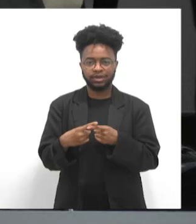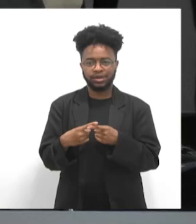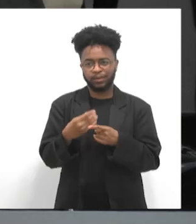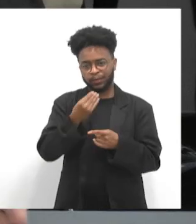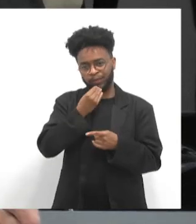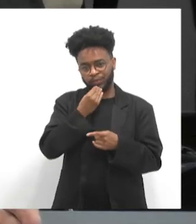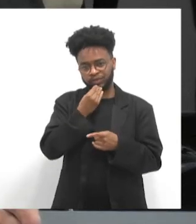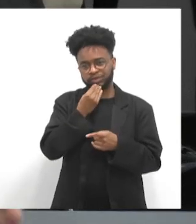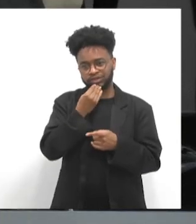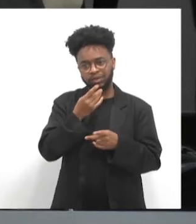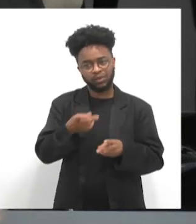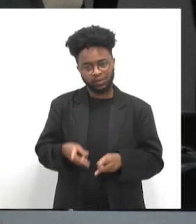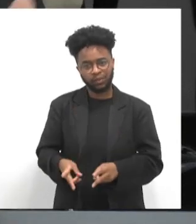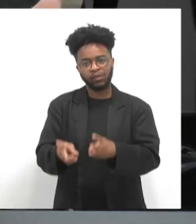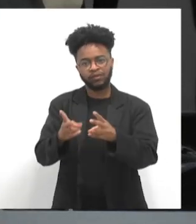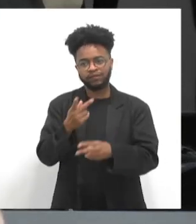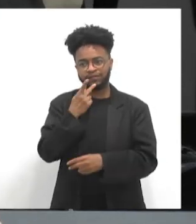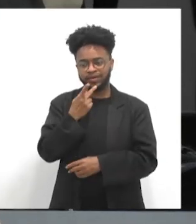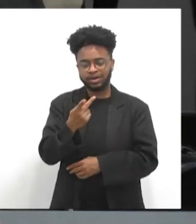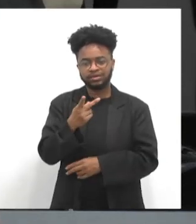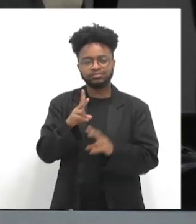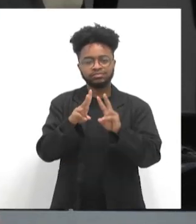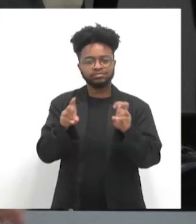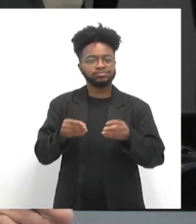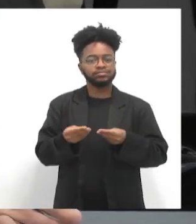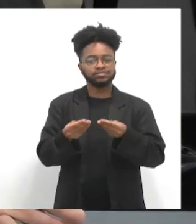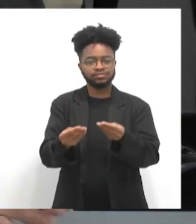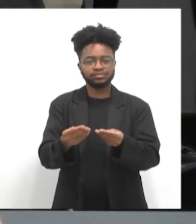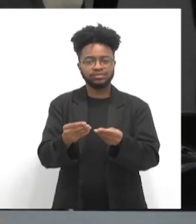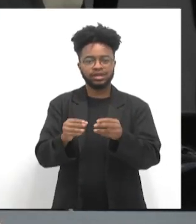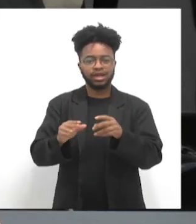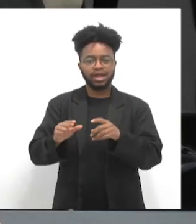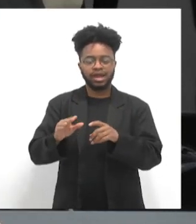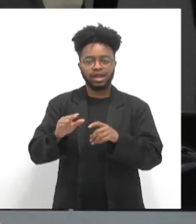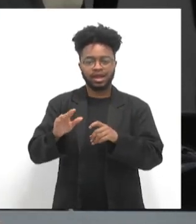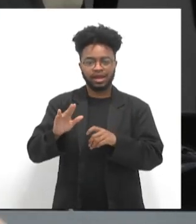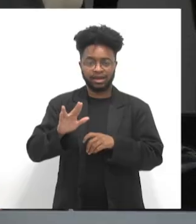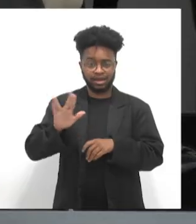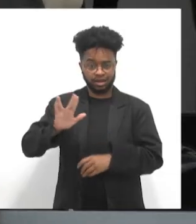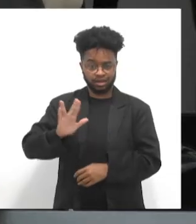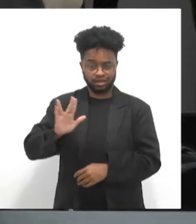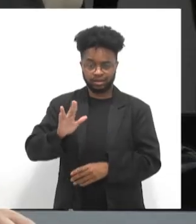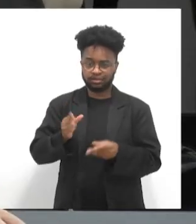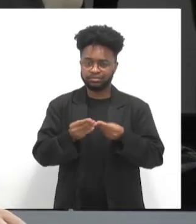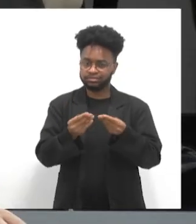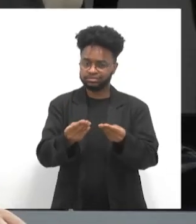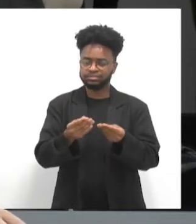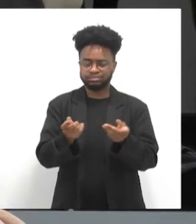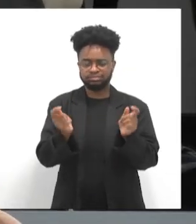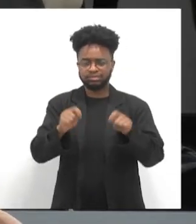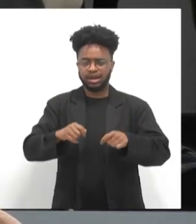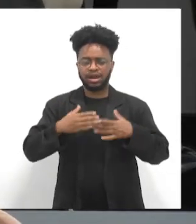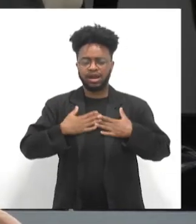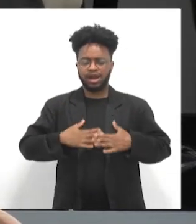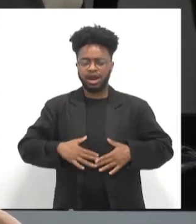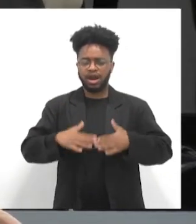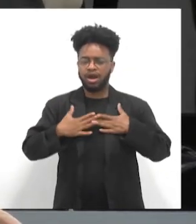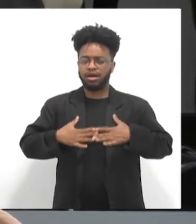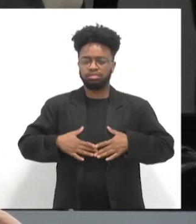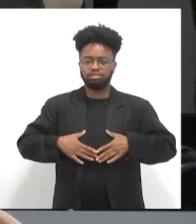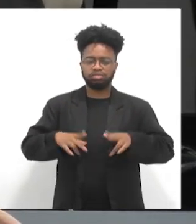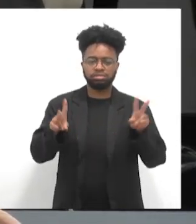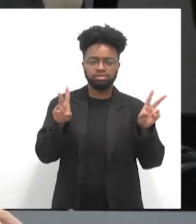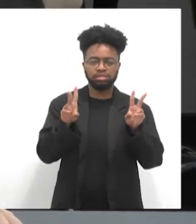ter sustentado o fornecimento de cannabis para a tranquilidade de todos